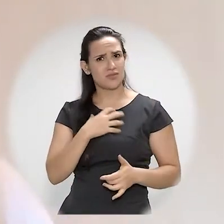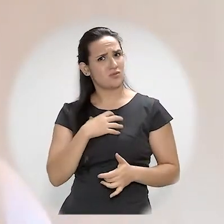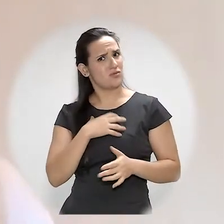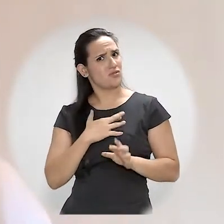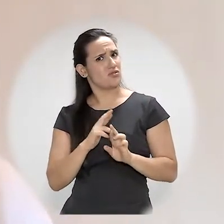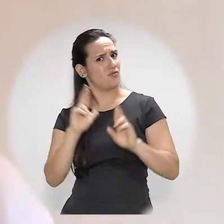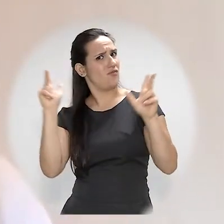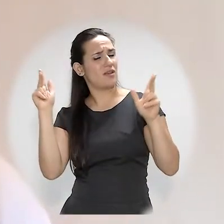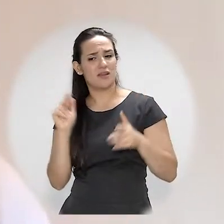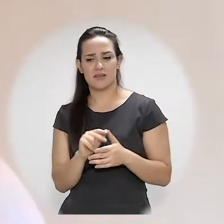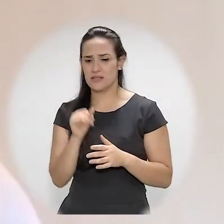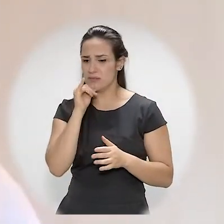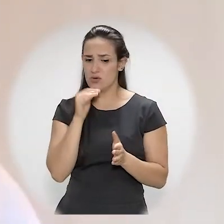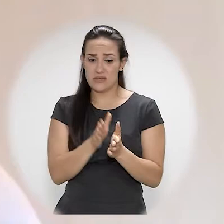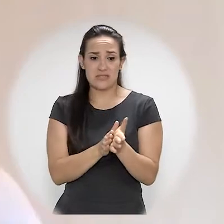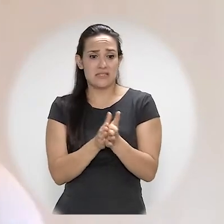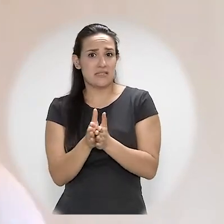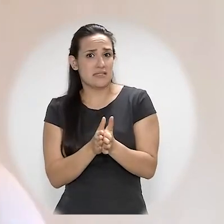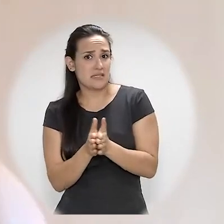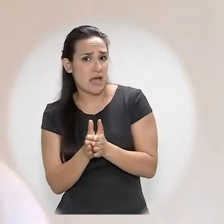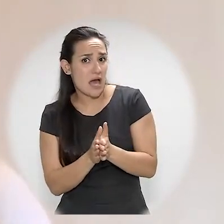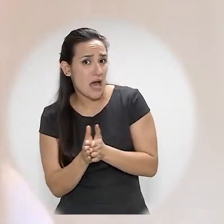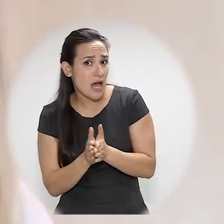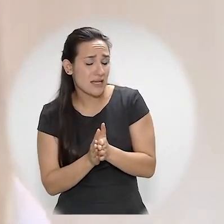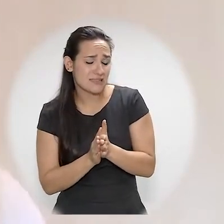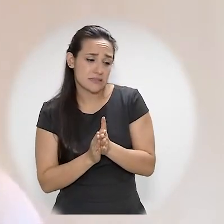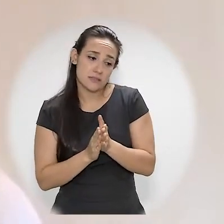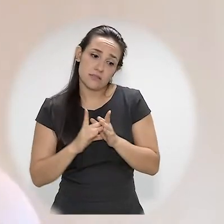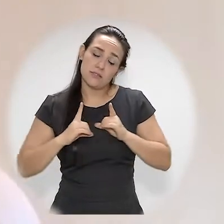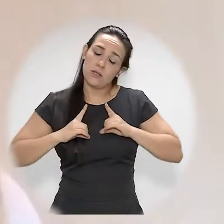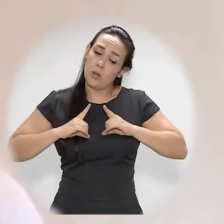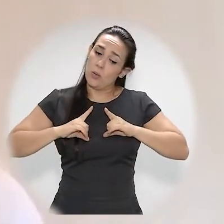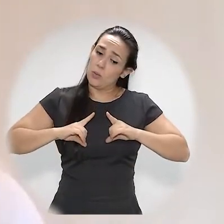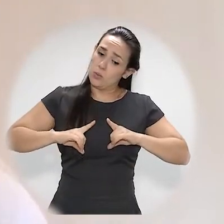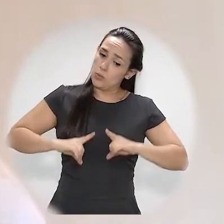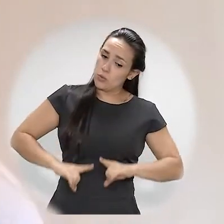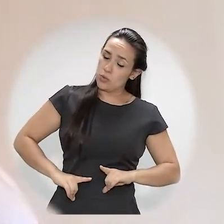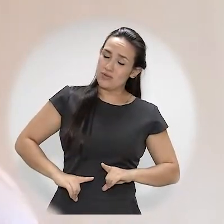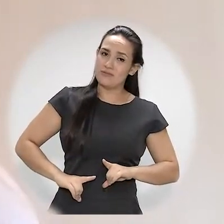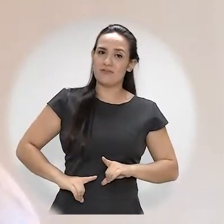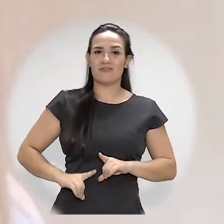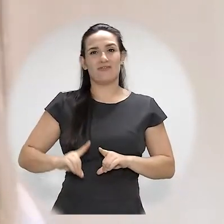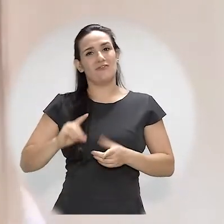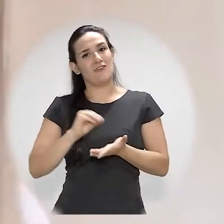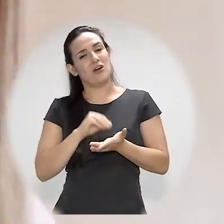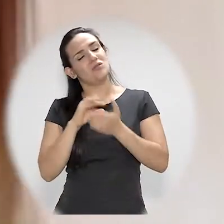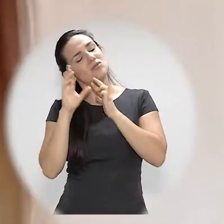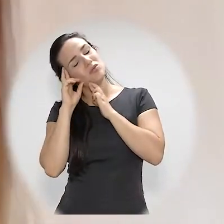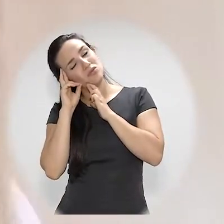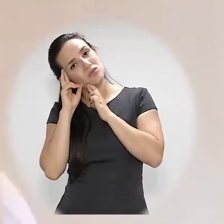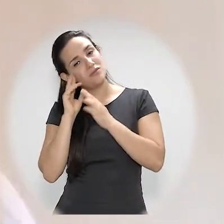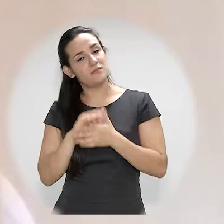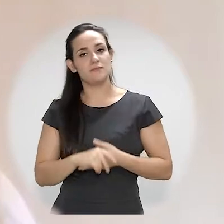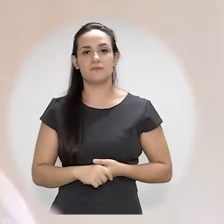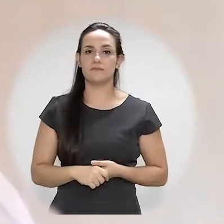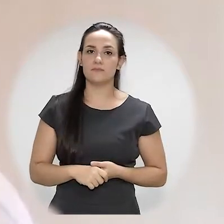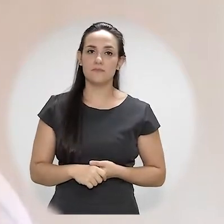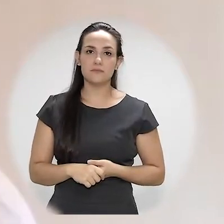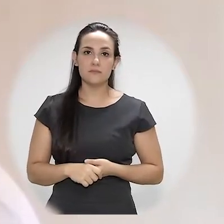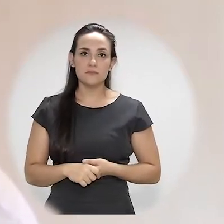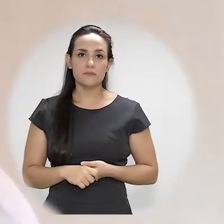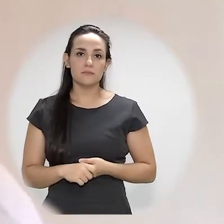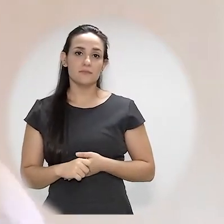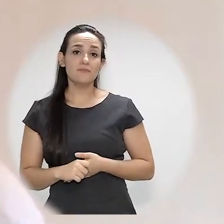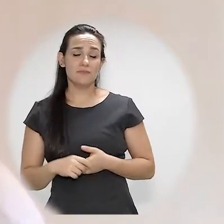tipo de sintomatologia, principalmente de ansiedade, alguns sintomas mais depressivos, né? Um pouco de insônia, o que